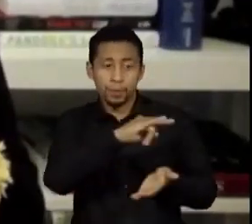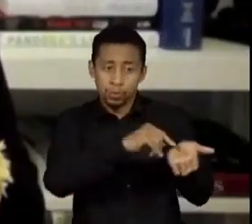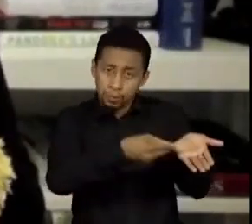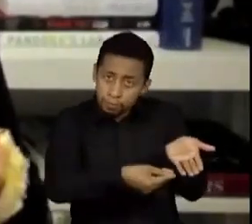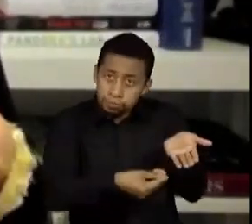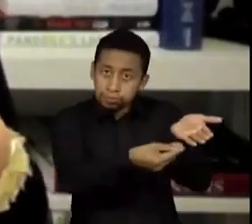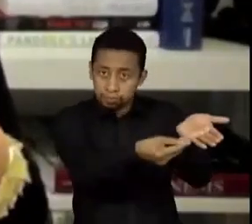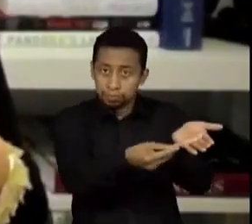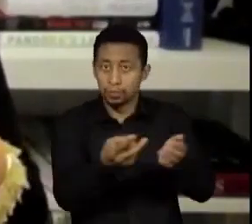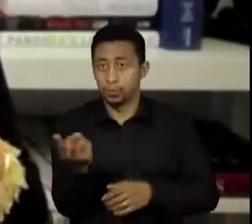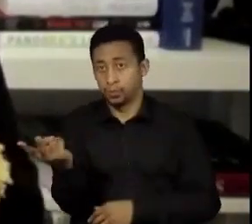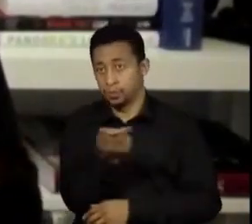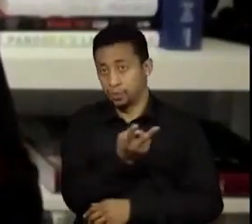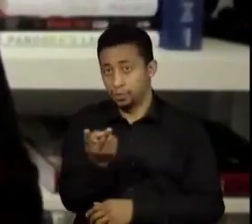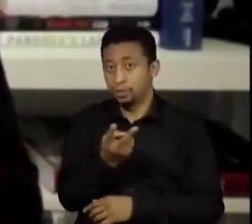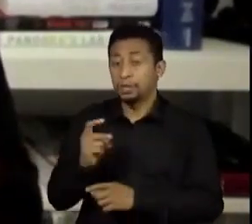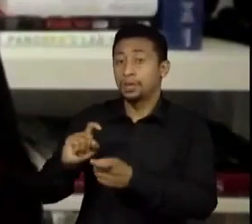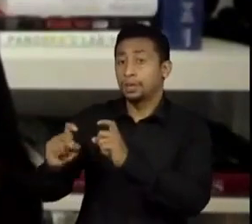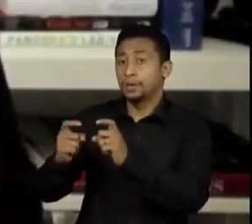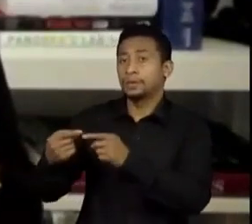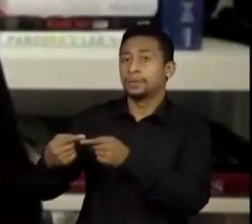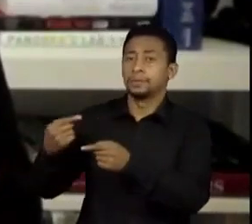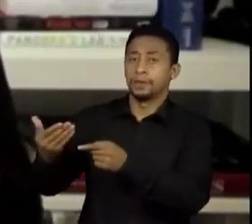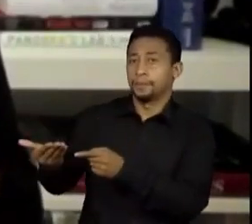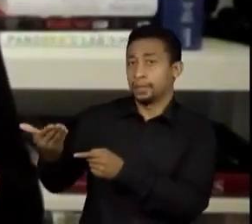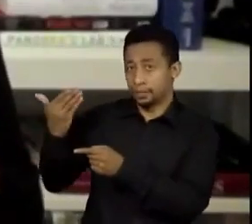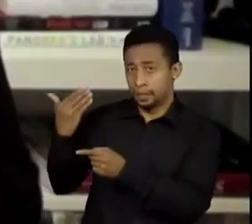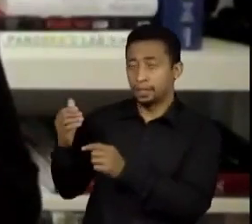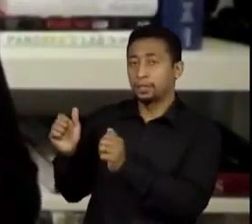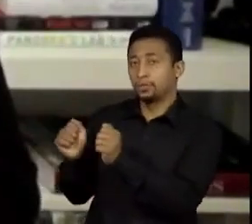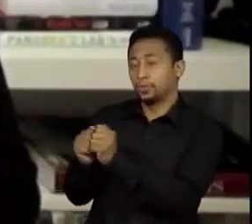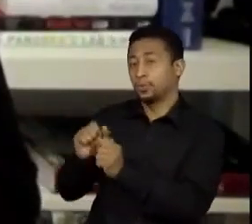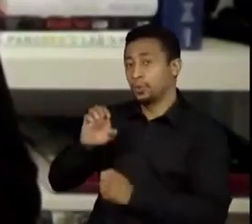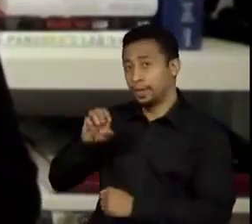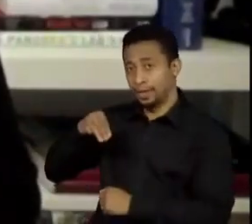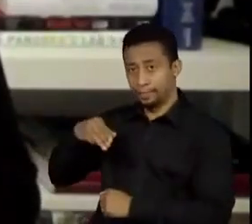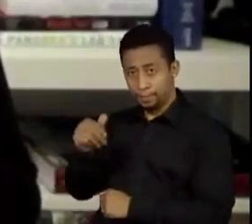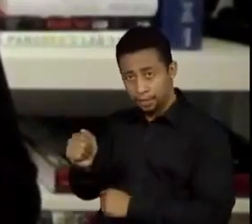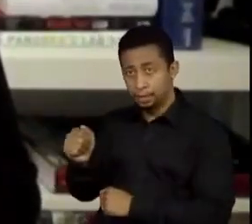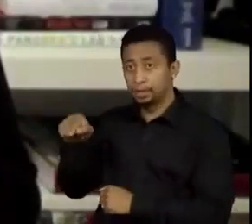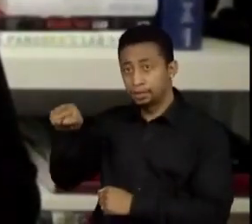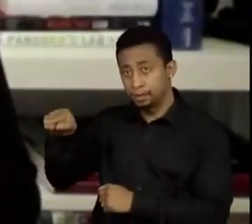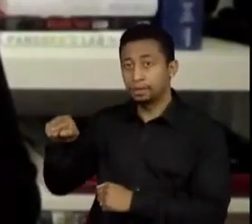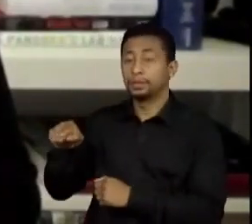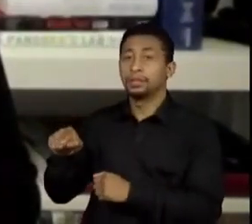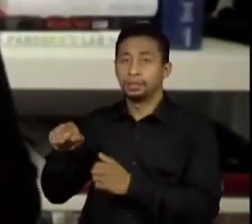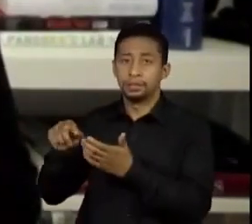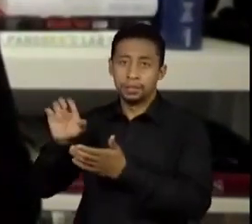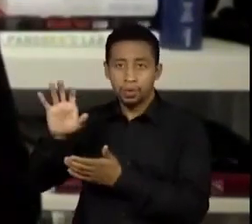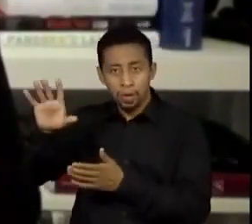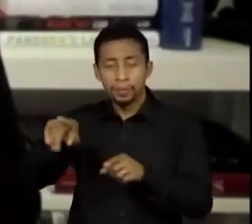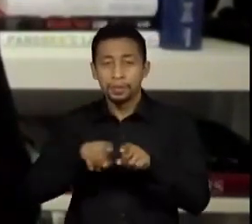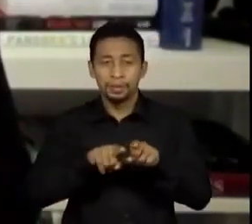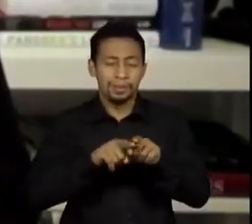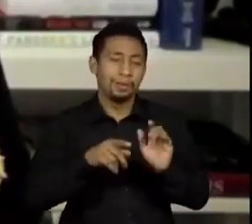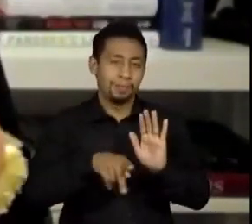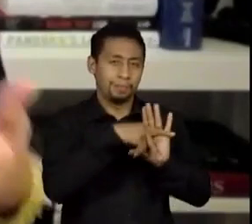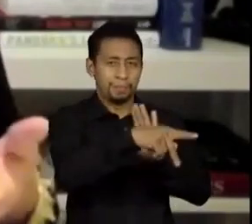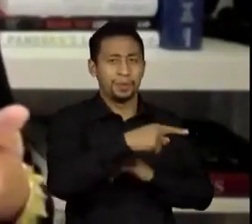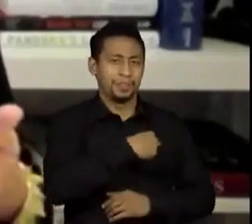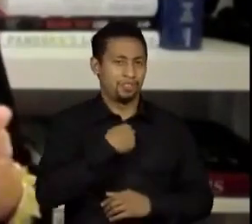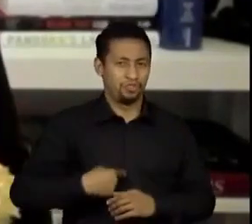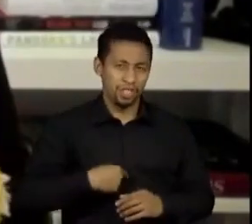Clover já teve reuniões na semana passada com a EMA e também com a agência regulatória da China. E nós temos uma